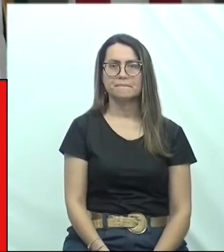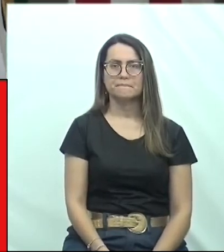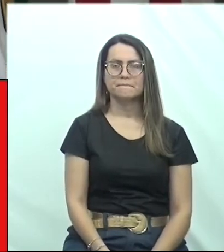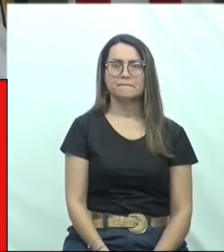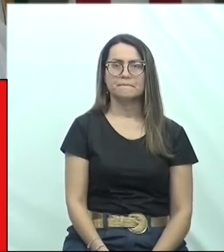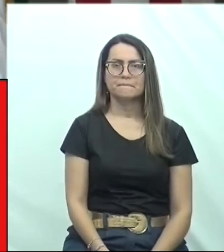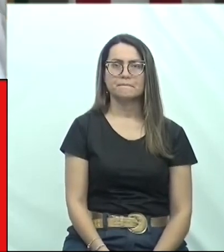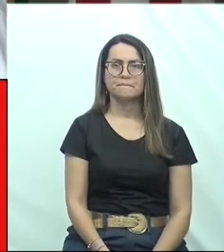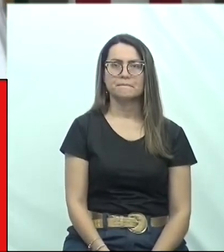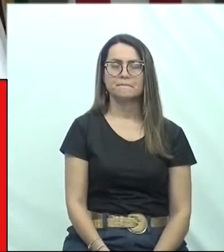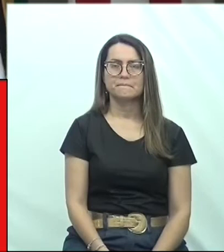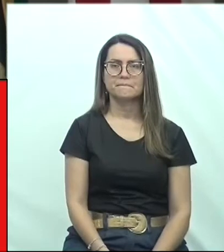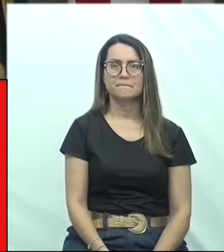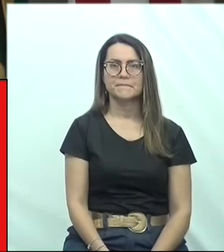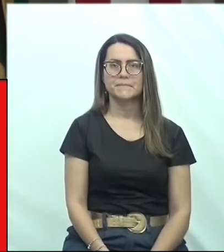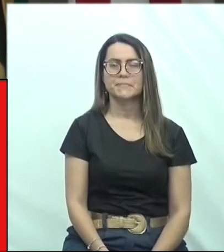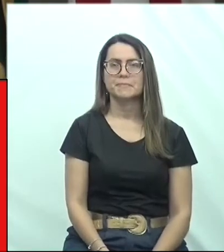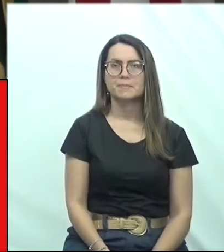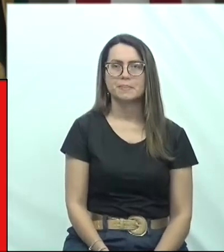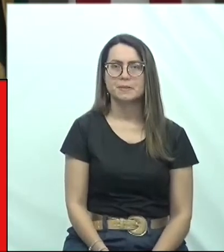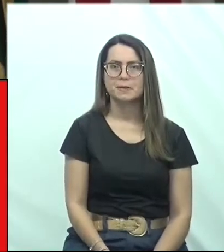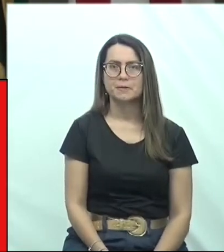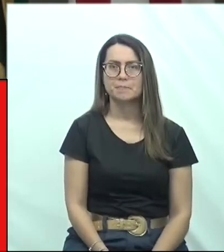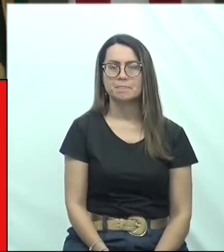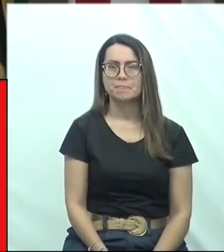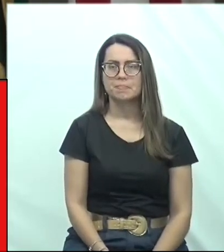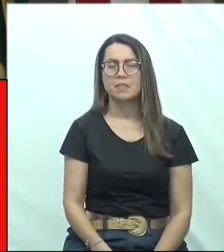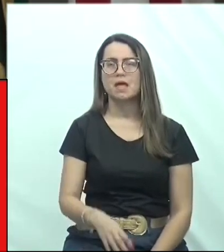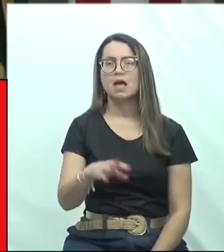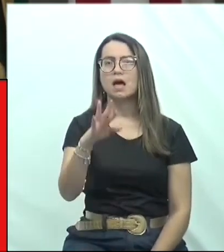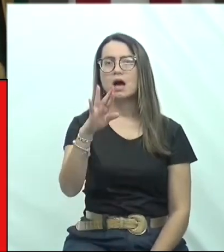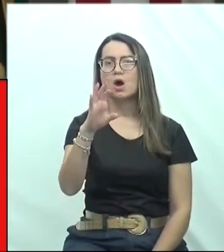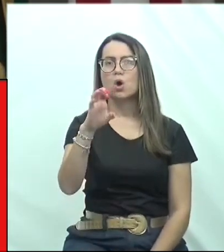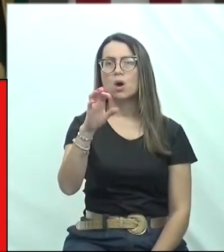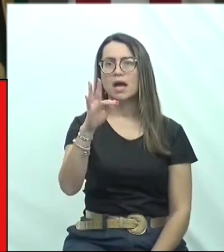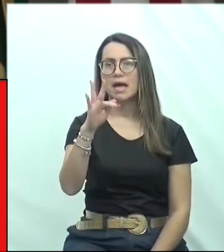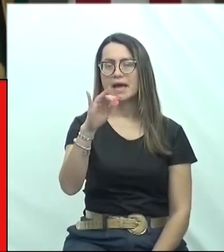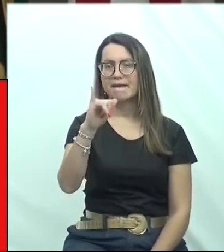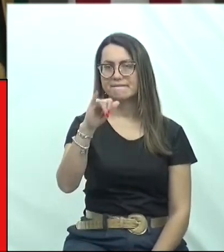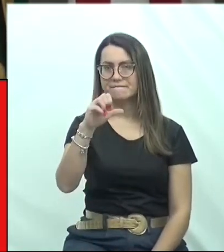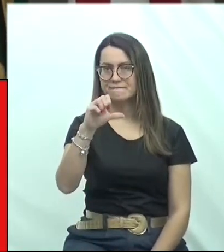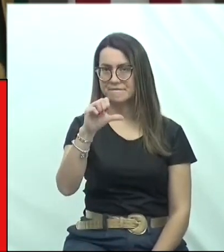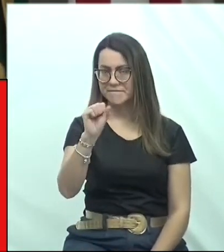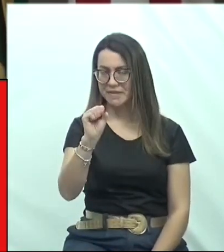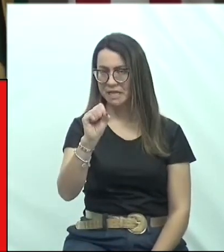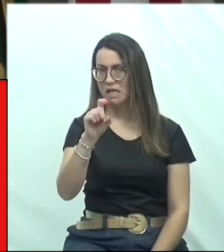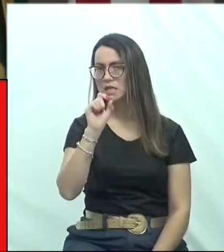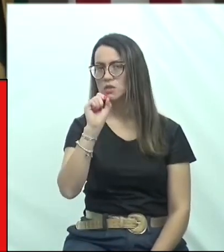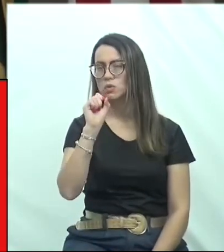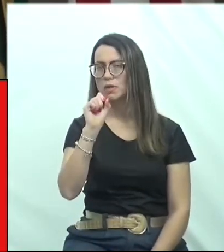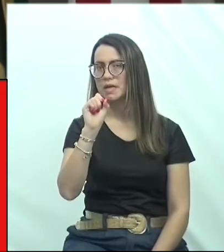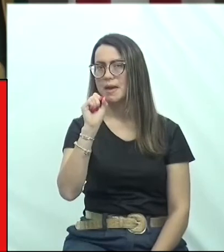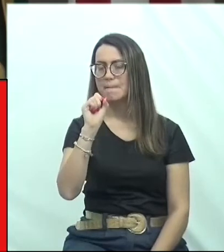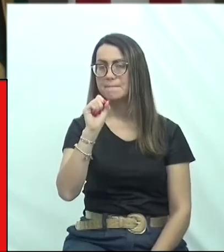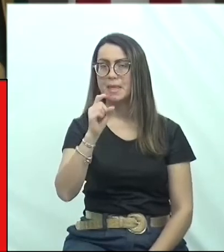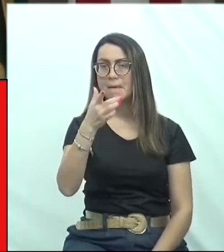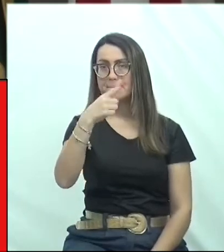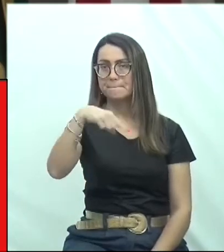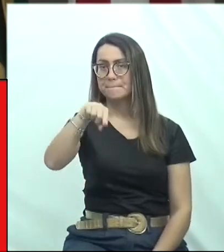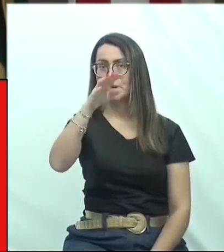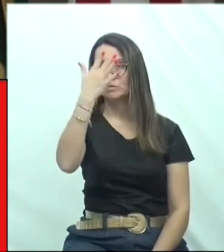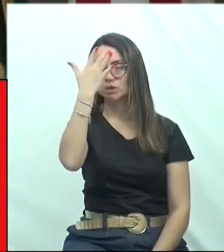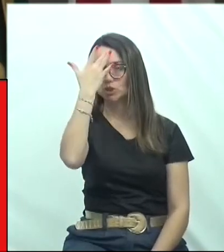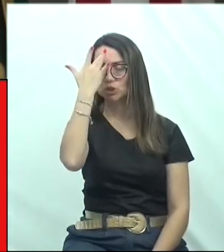pendências junto ao município. Esse refis, para quem não teve ainda o conhecimento total e para